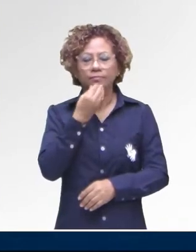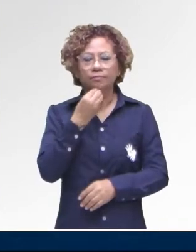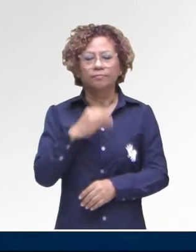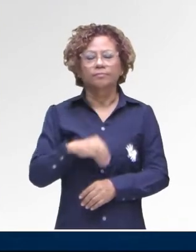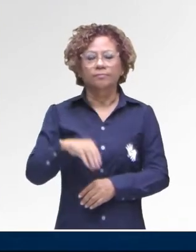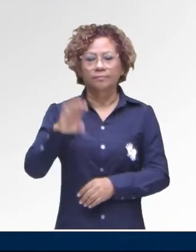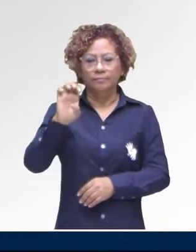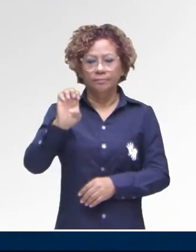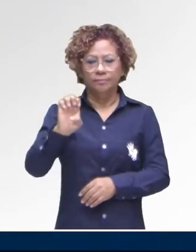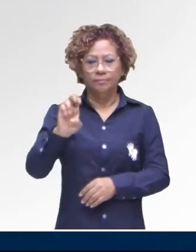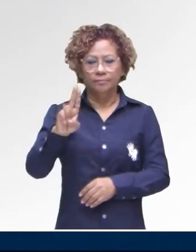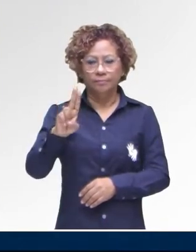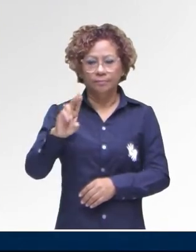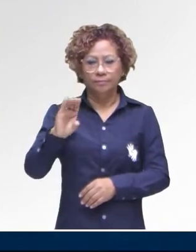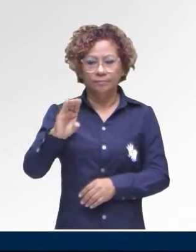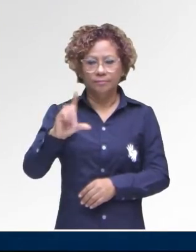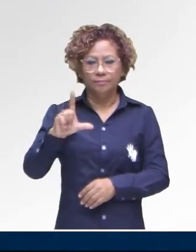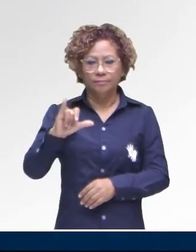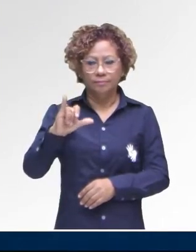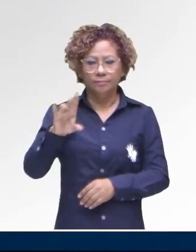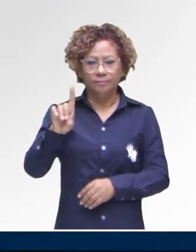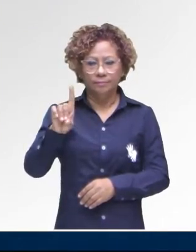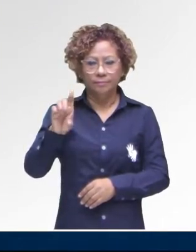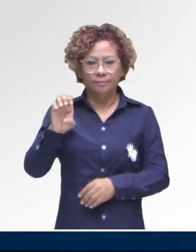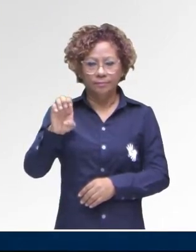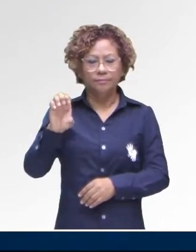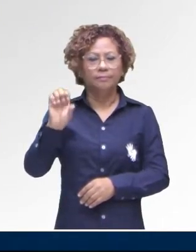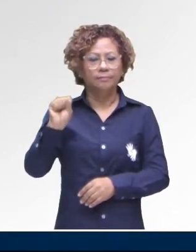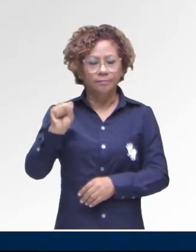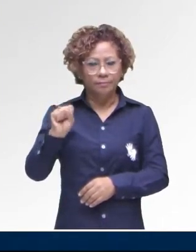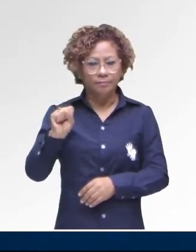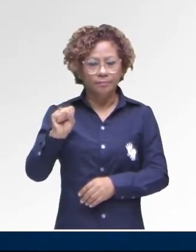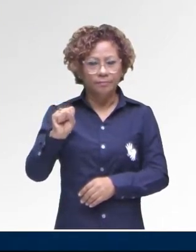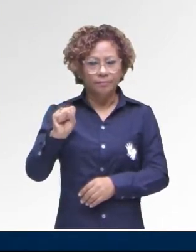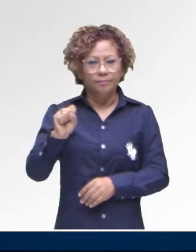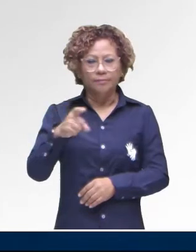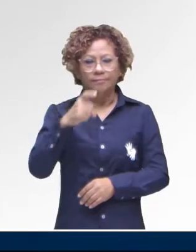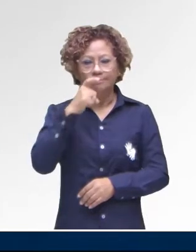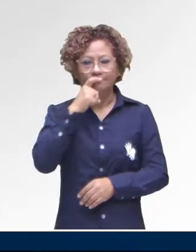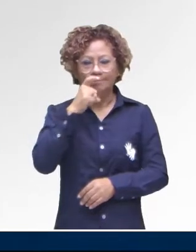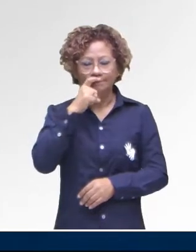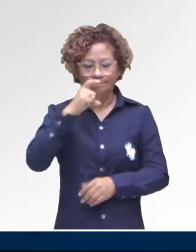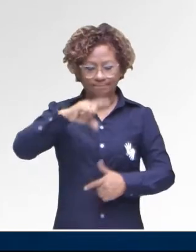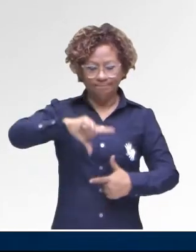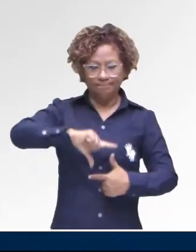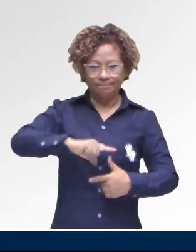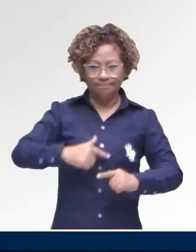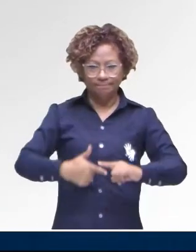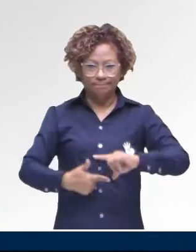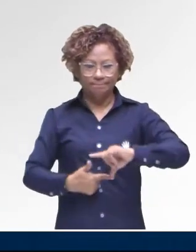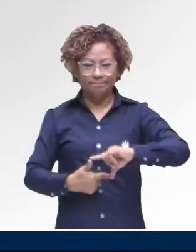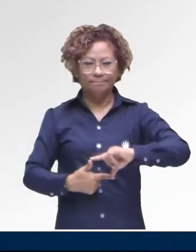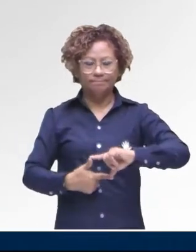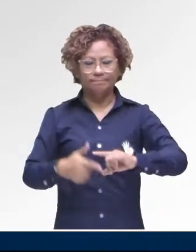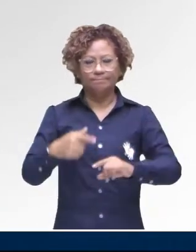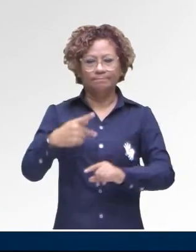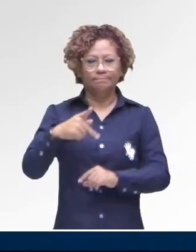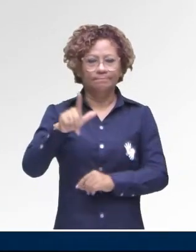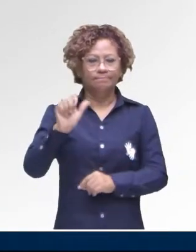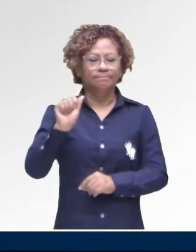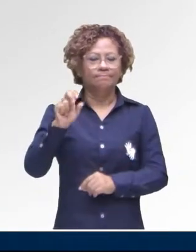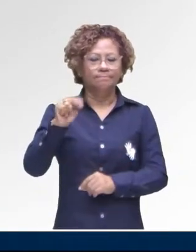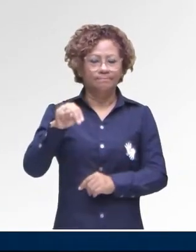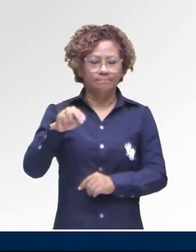Muito bem, não poderíamos deixar de falar de Euclides, o pai da geometria plana, né? Vimos que esses